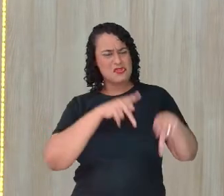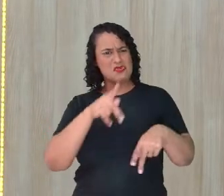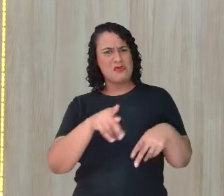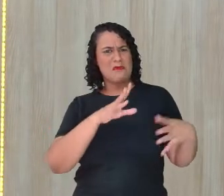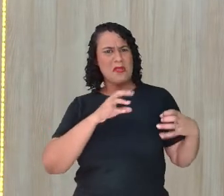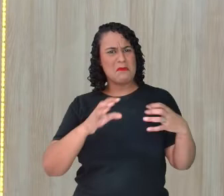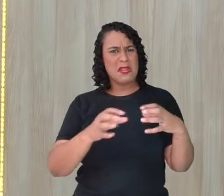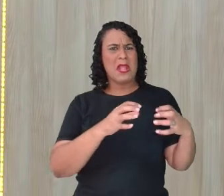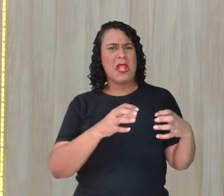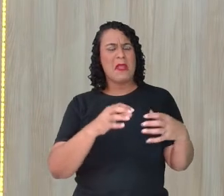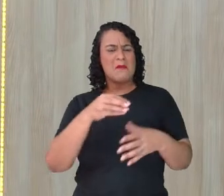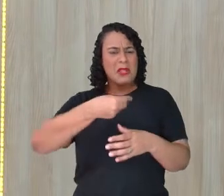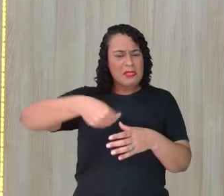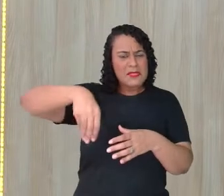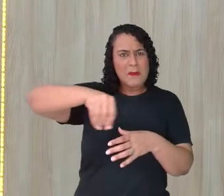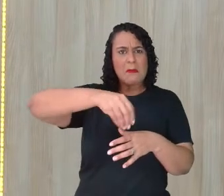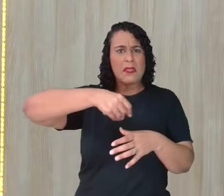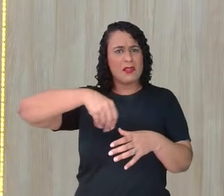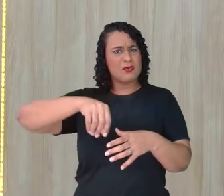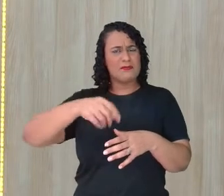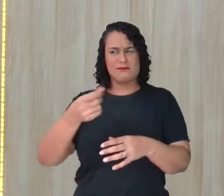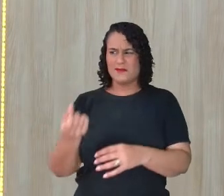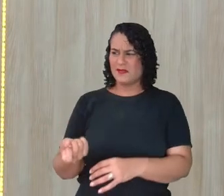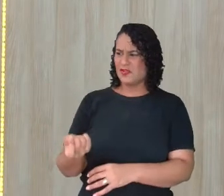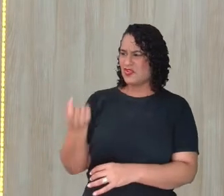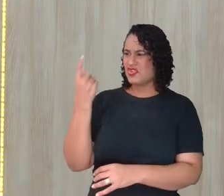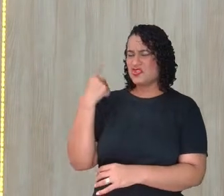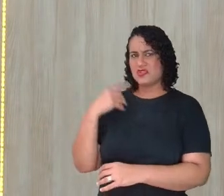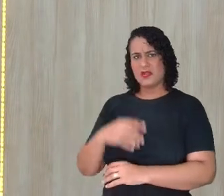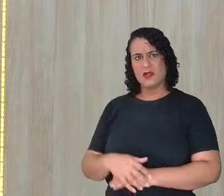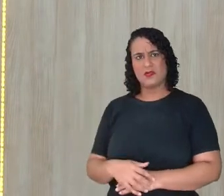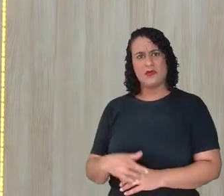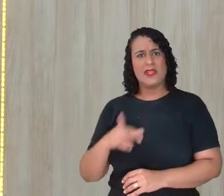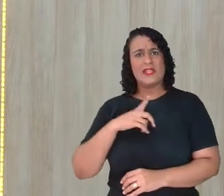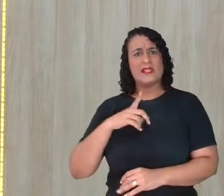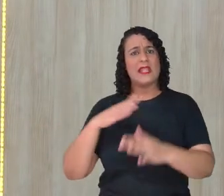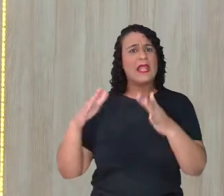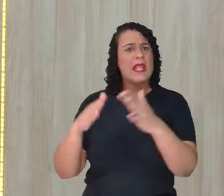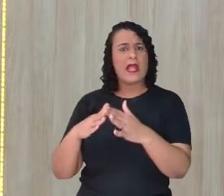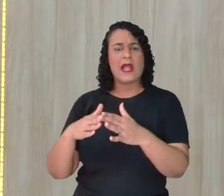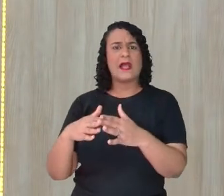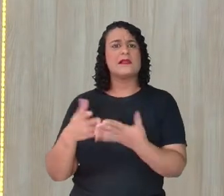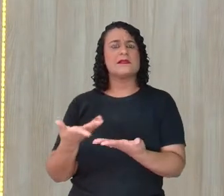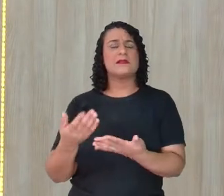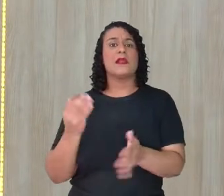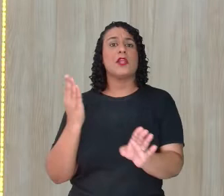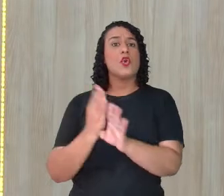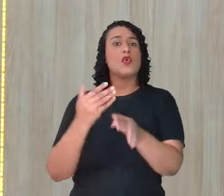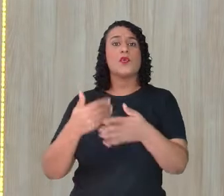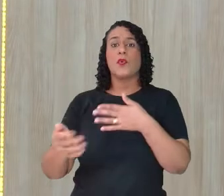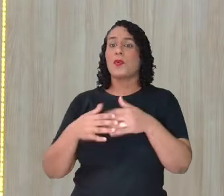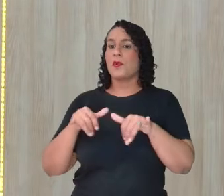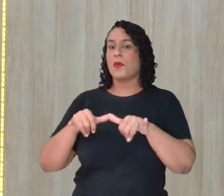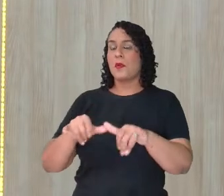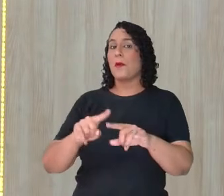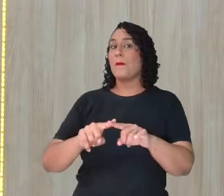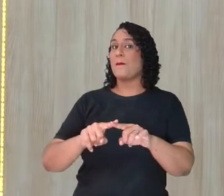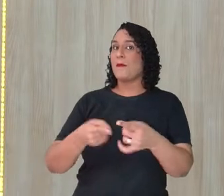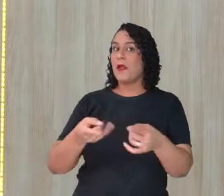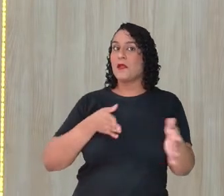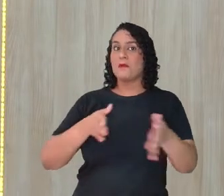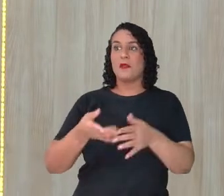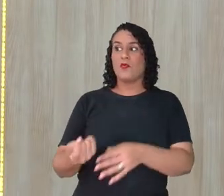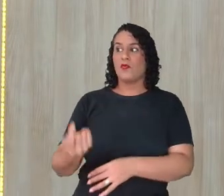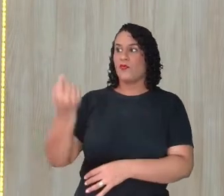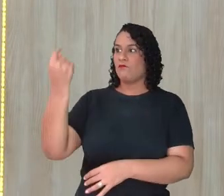colorau, cominho, cravo da Índia, pimenta, né, coisa que a gente encontra em qualquer mercado, mas naquele período não era